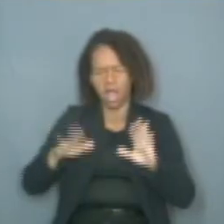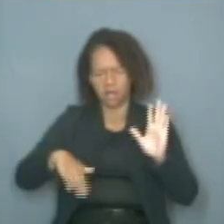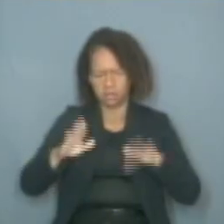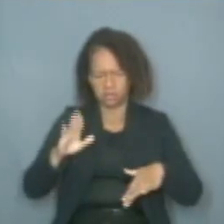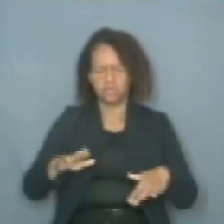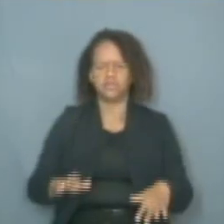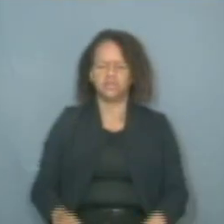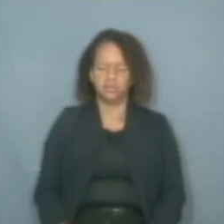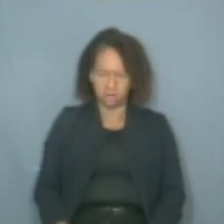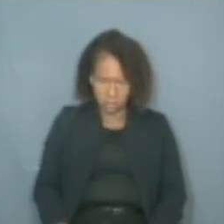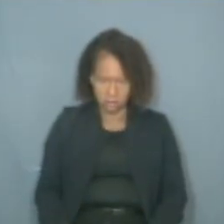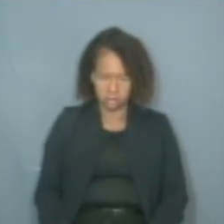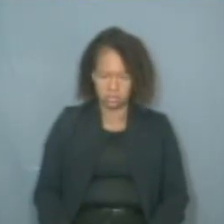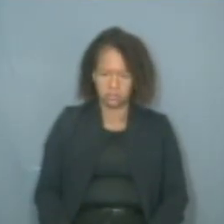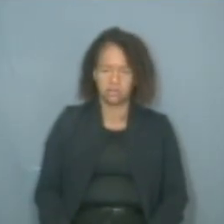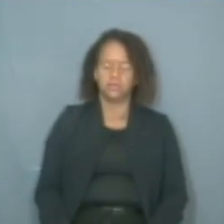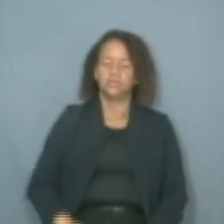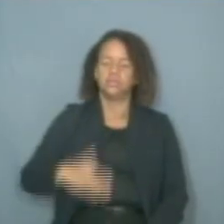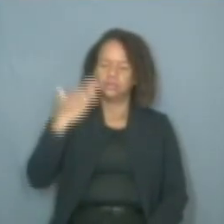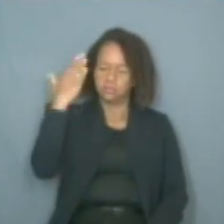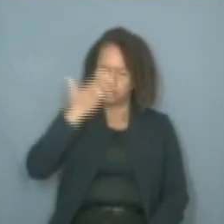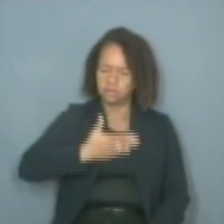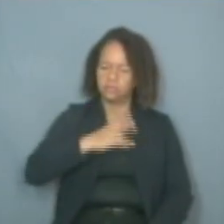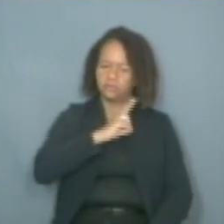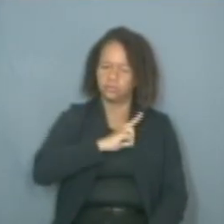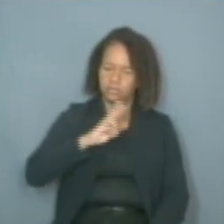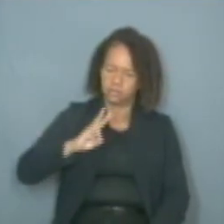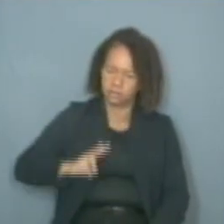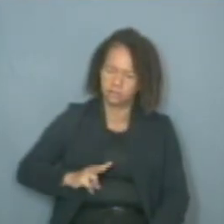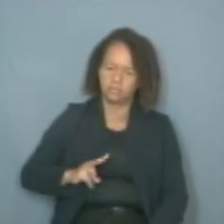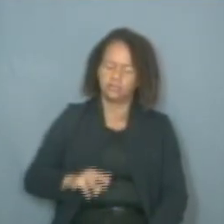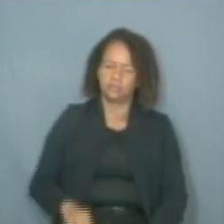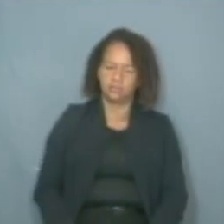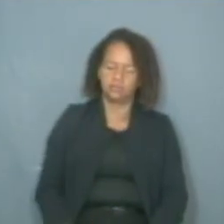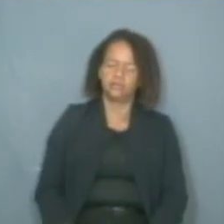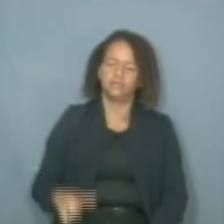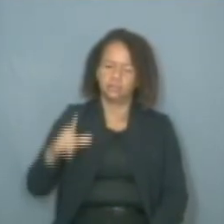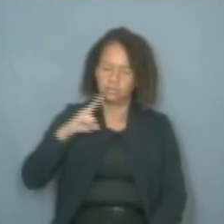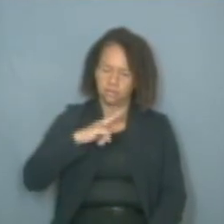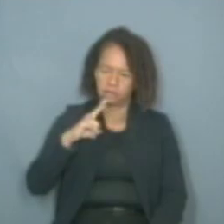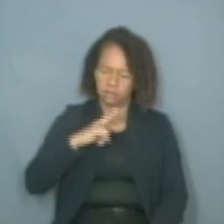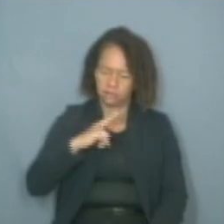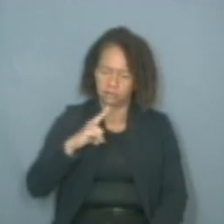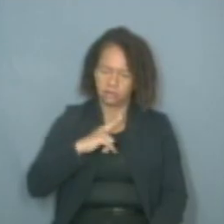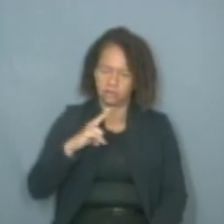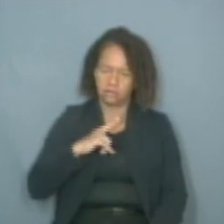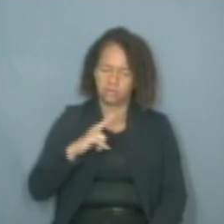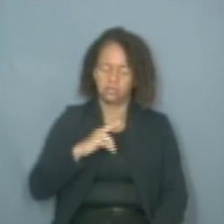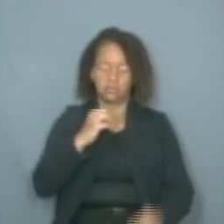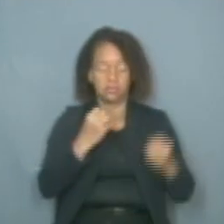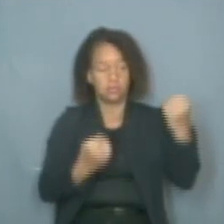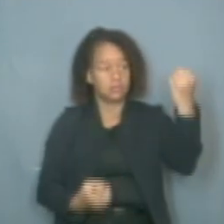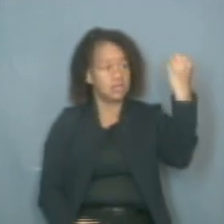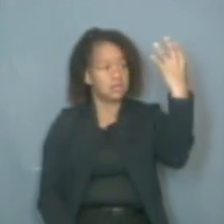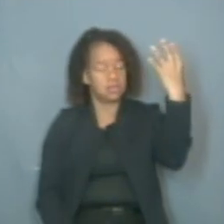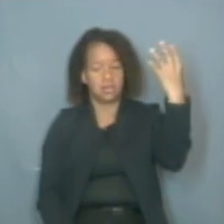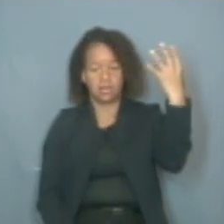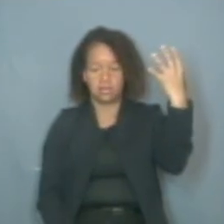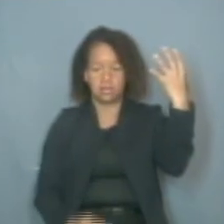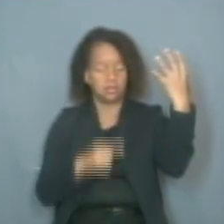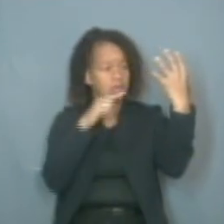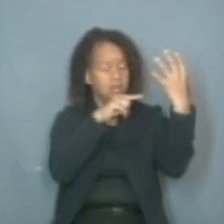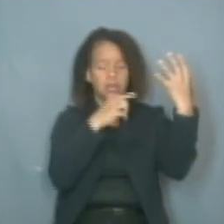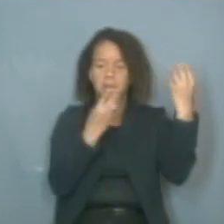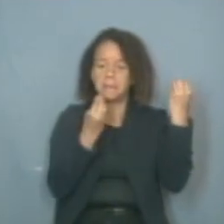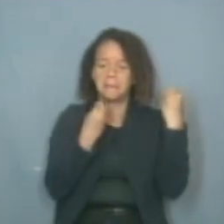vezes, inclusive, e eu provo isso aos vereadores, existem lá sinalizações que